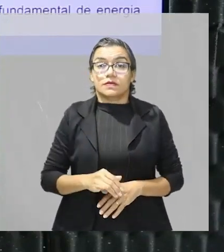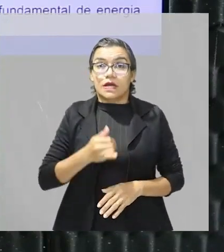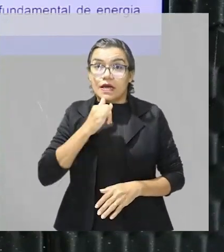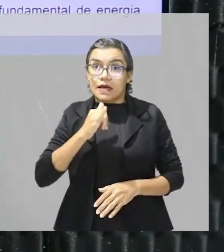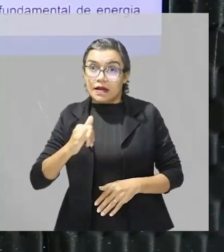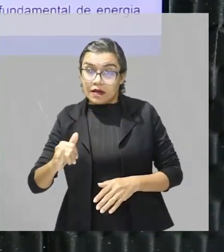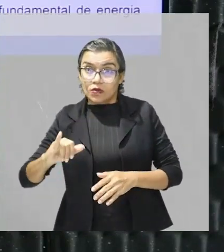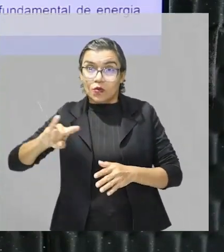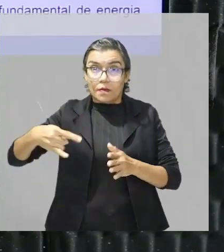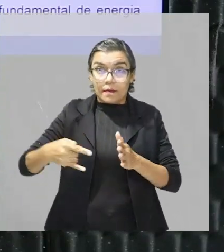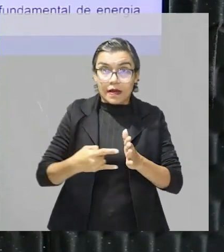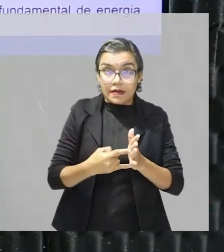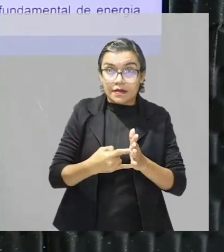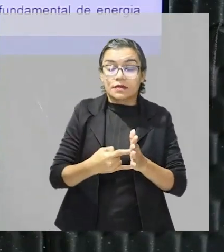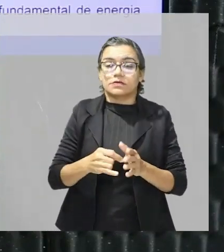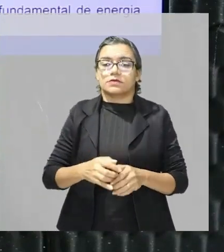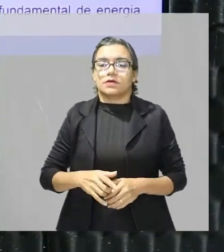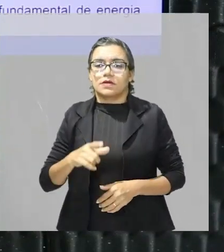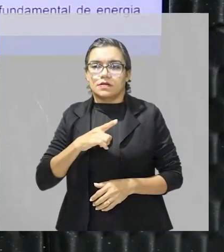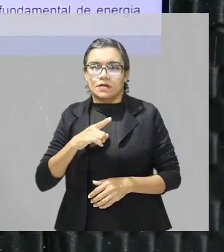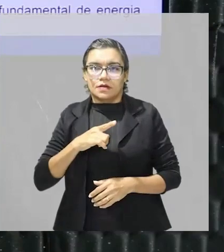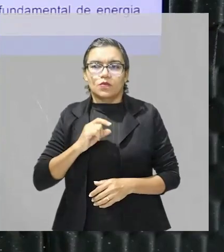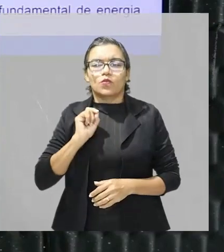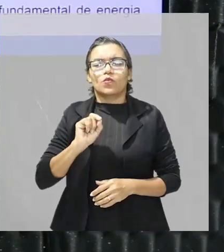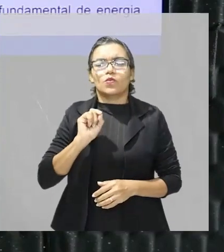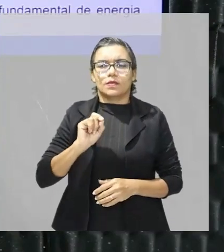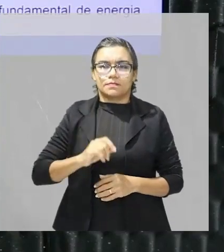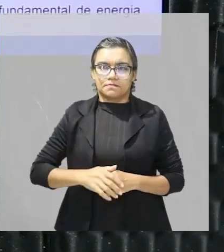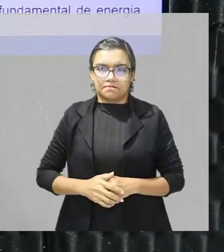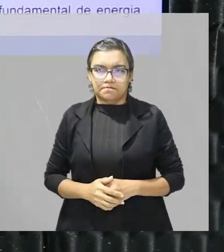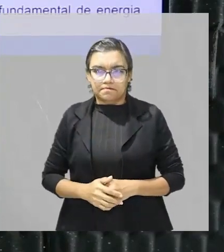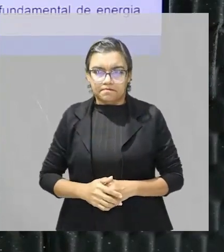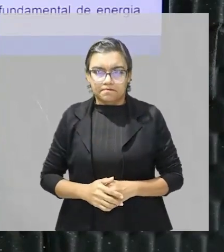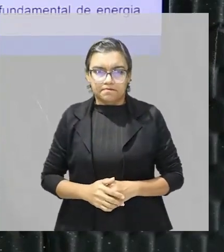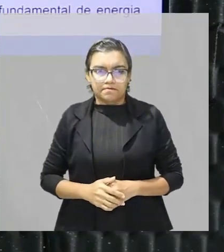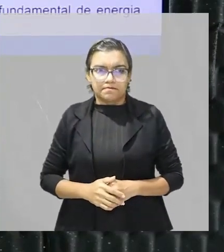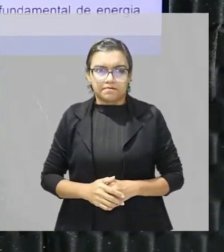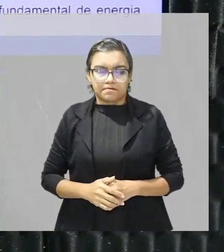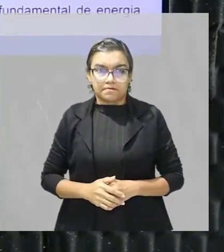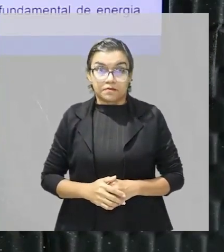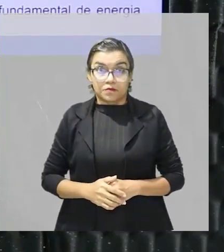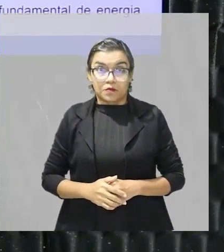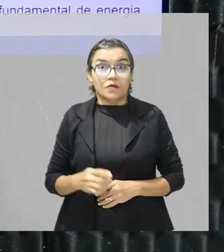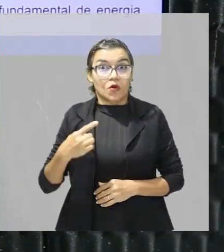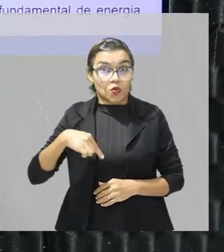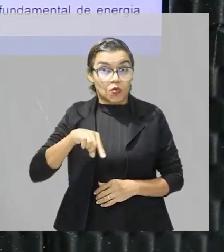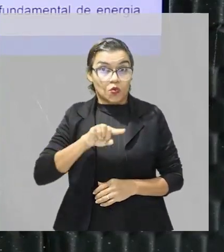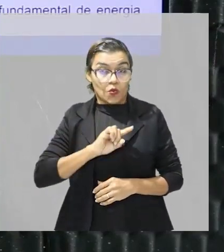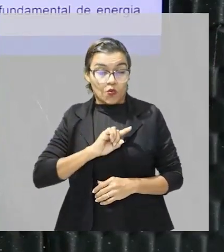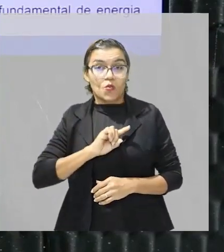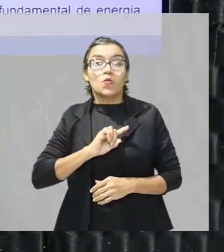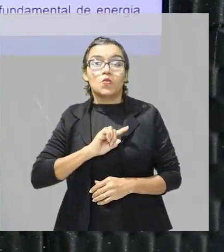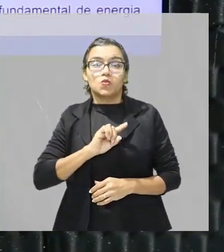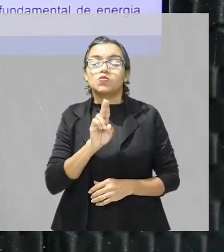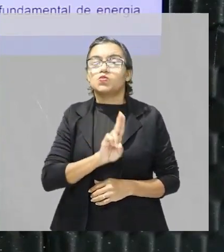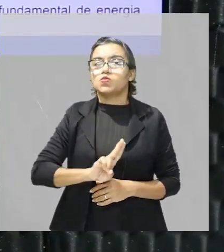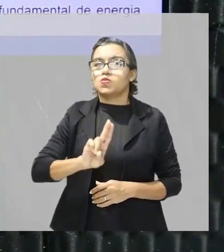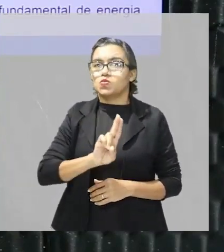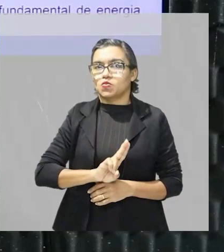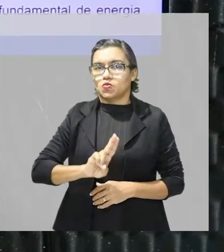eletromagnética ao ocorrer a beleza então a gente vai colocar